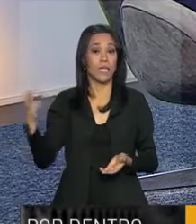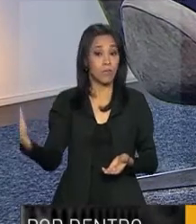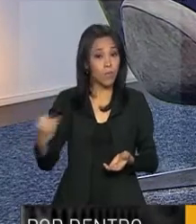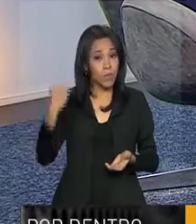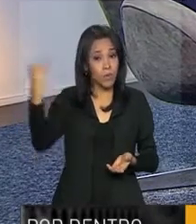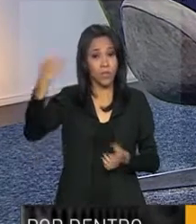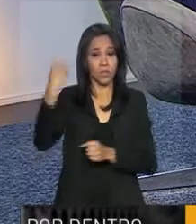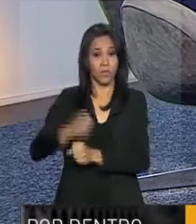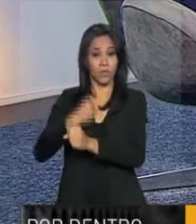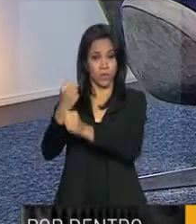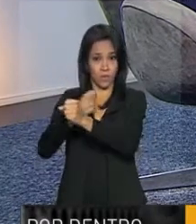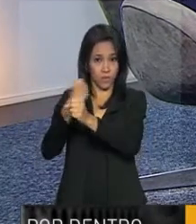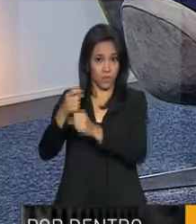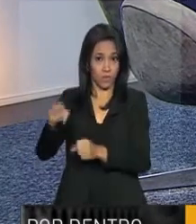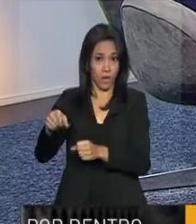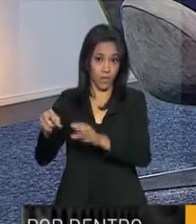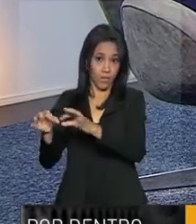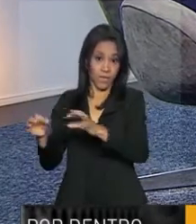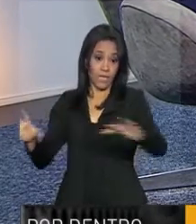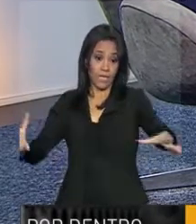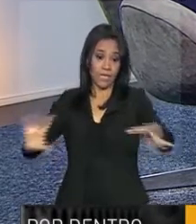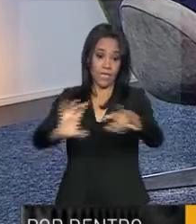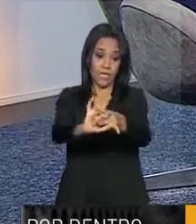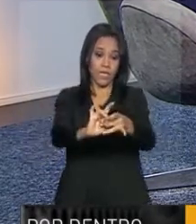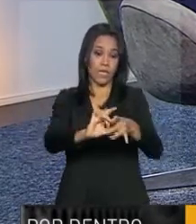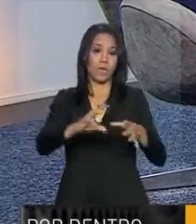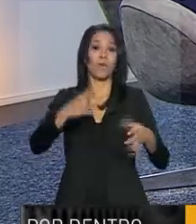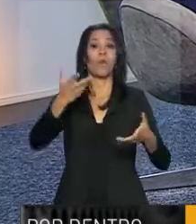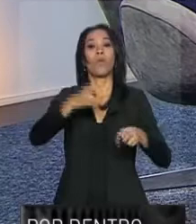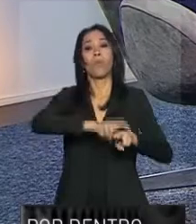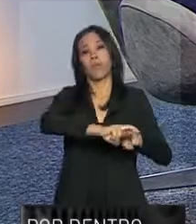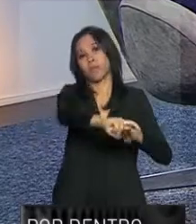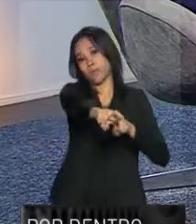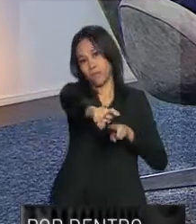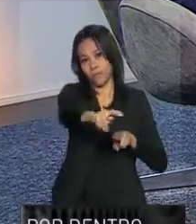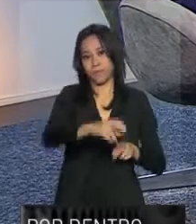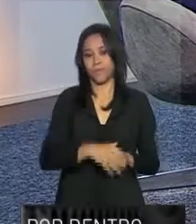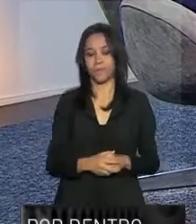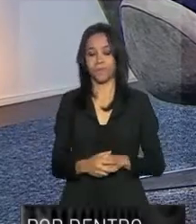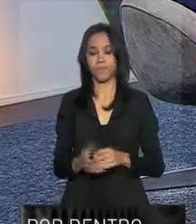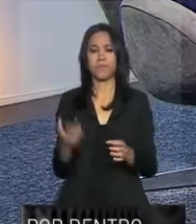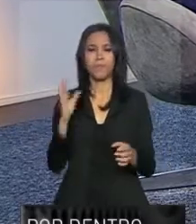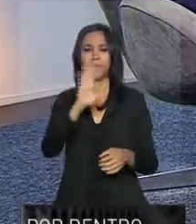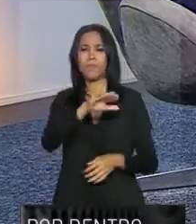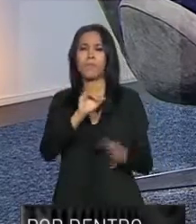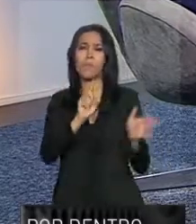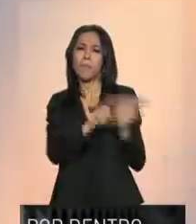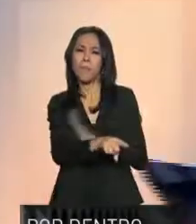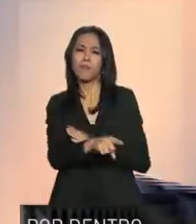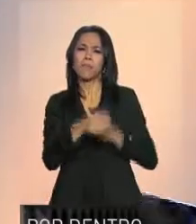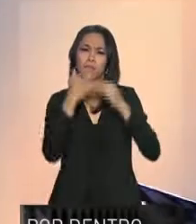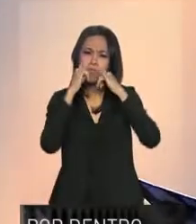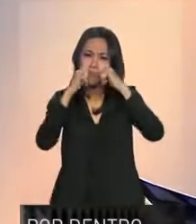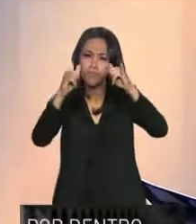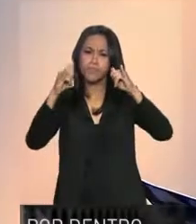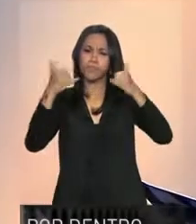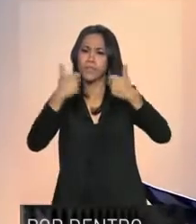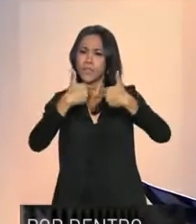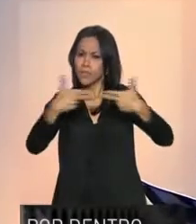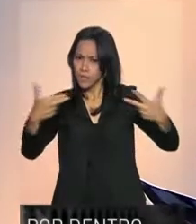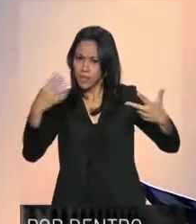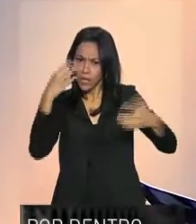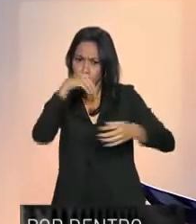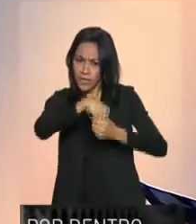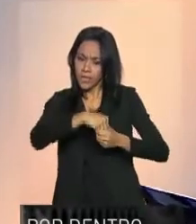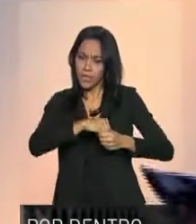convergindo com o metrô que já existe na cidade a questão da eficiência energética também na sustentabilidade estão contempladas na nossa realidade de mobilidade urbana